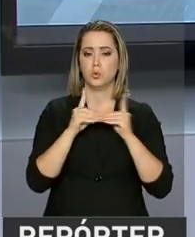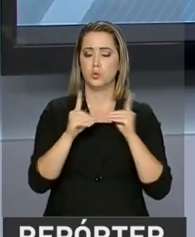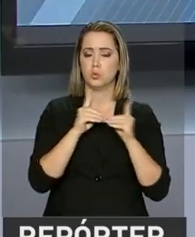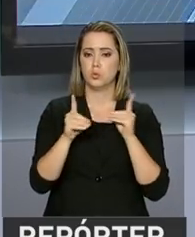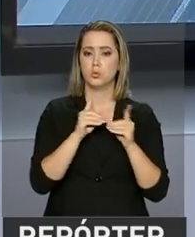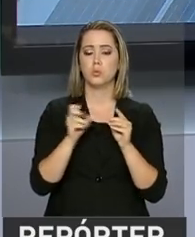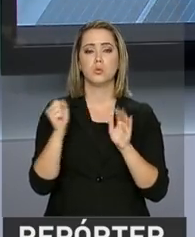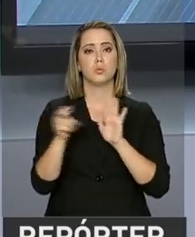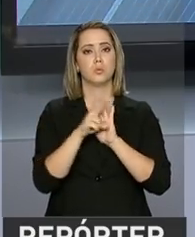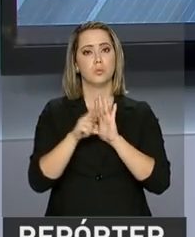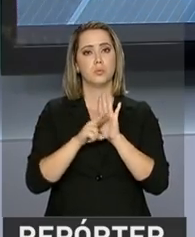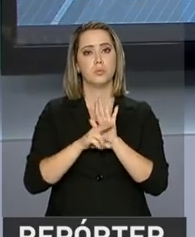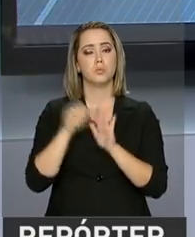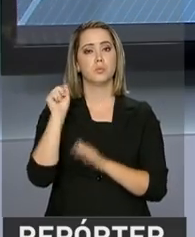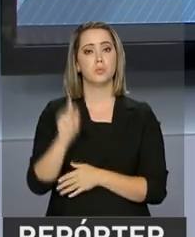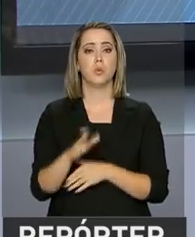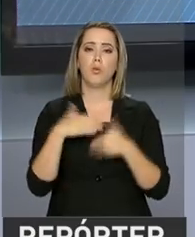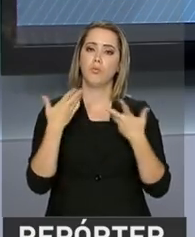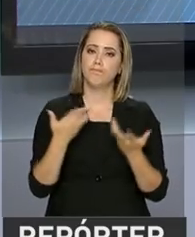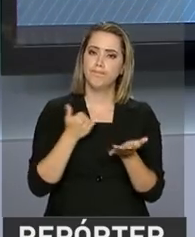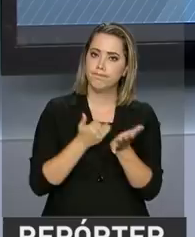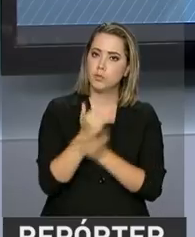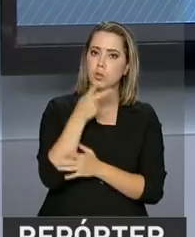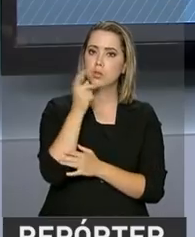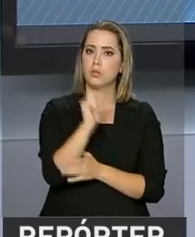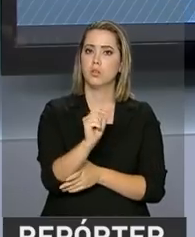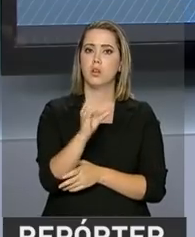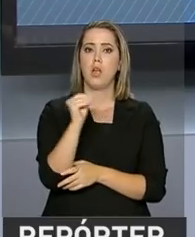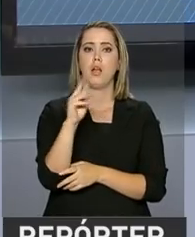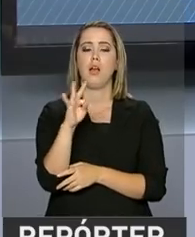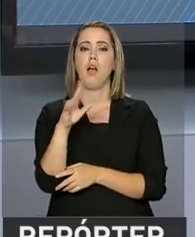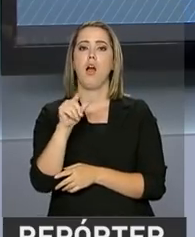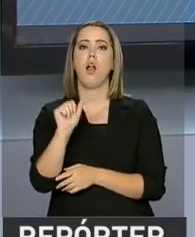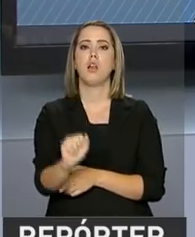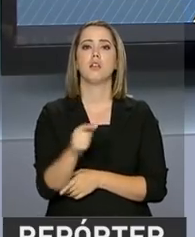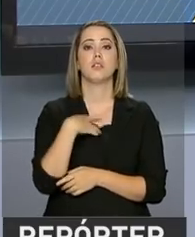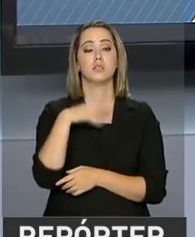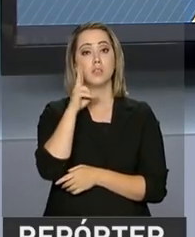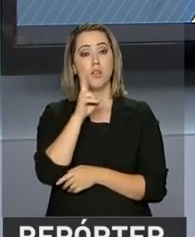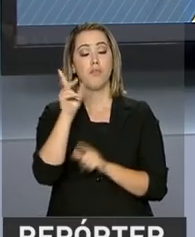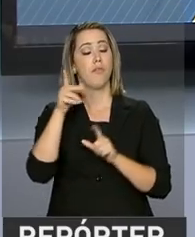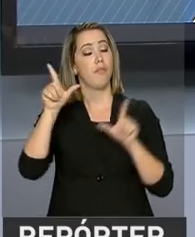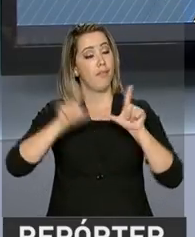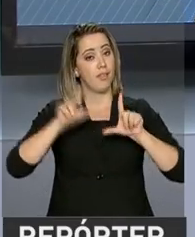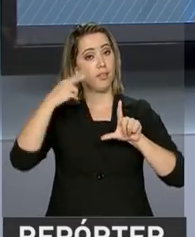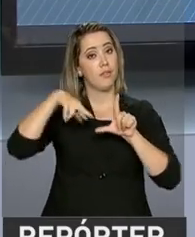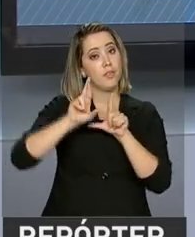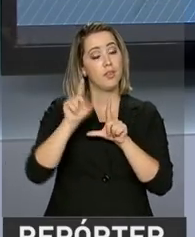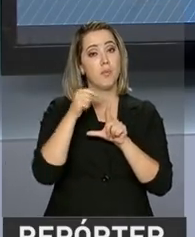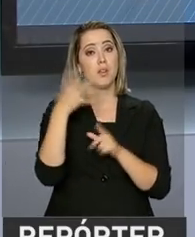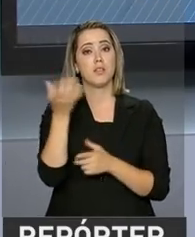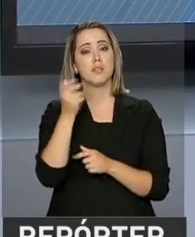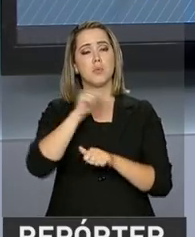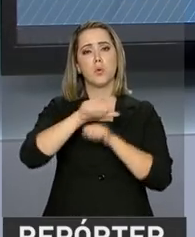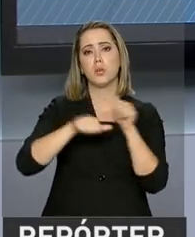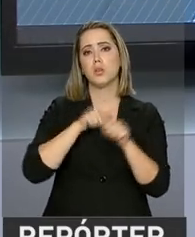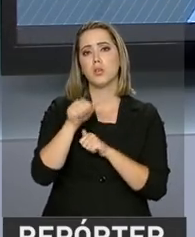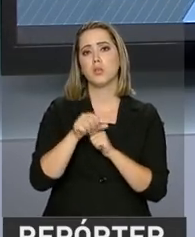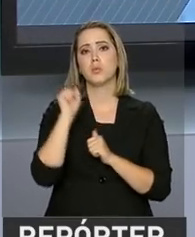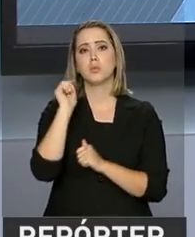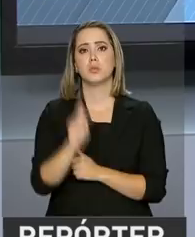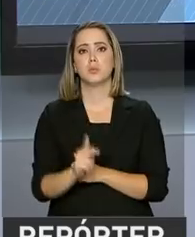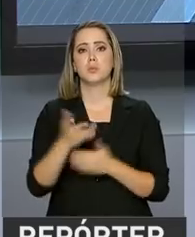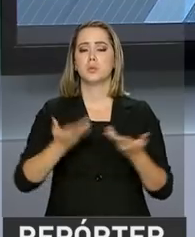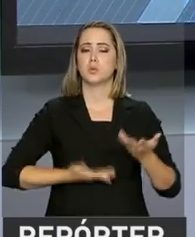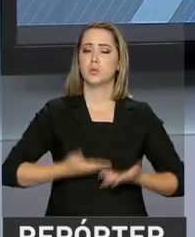na câmara dos deputados ea gente continua falando sobre esse assunto a carla lopes que assistimos br quer saber o que muda na aposentadoria dos servidores